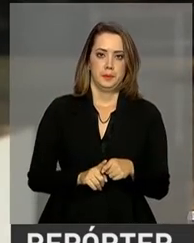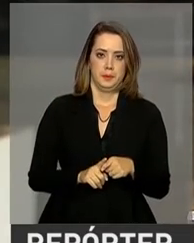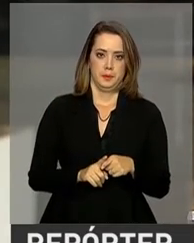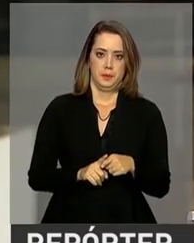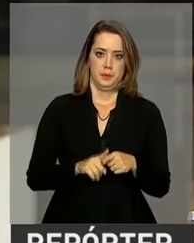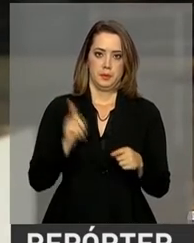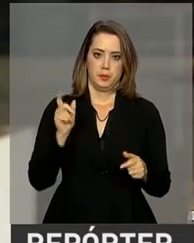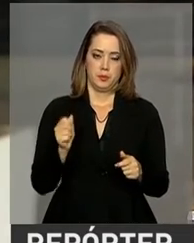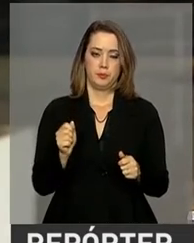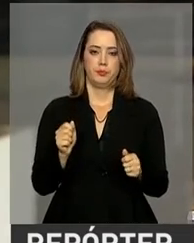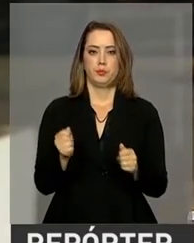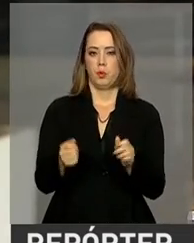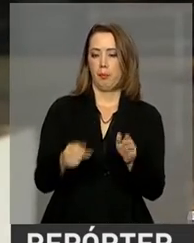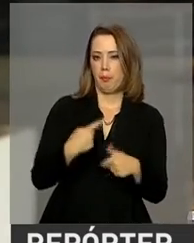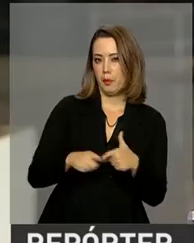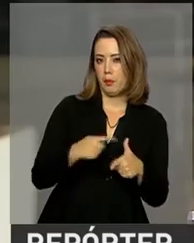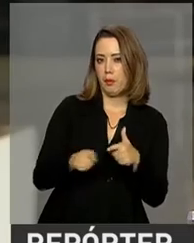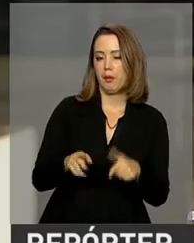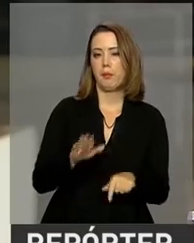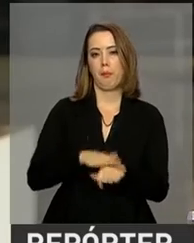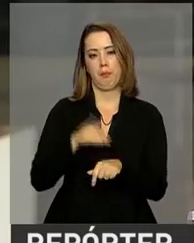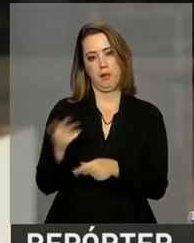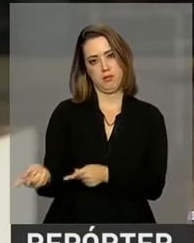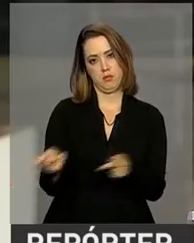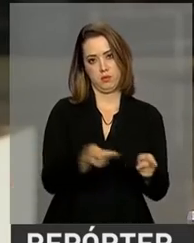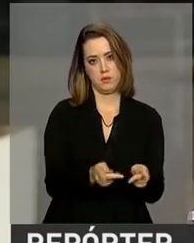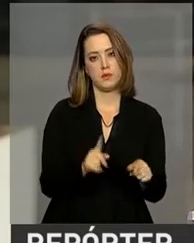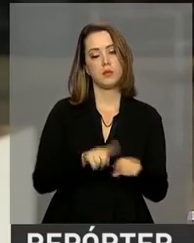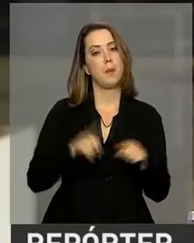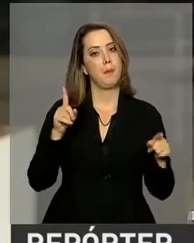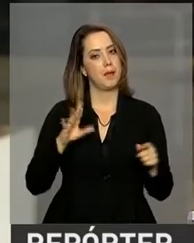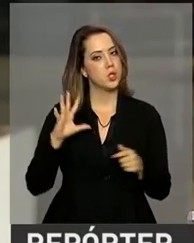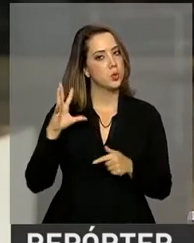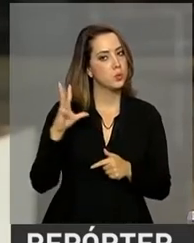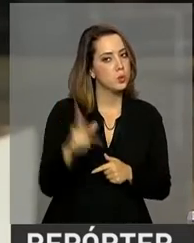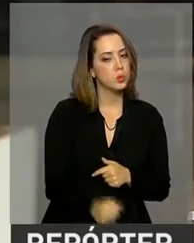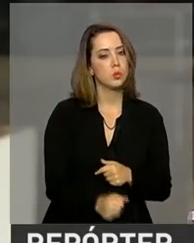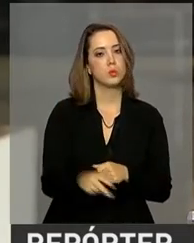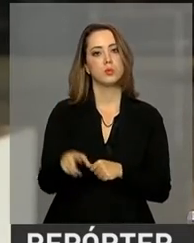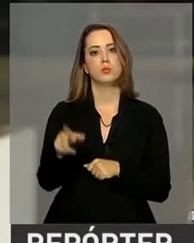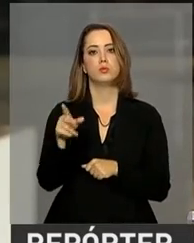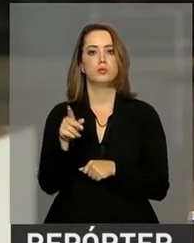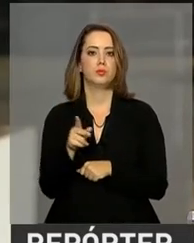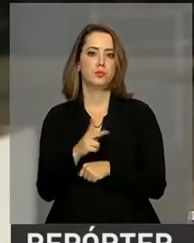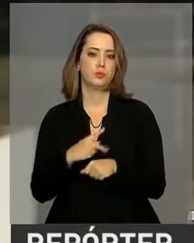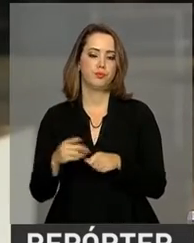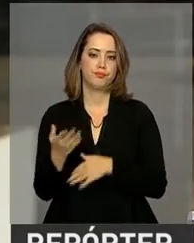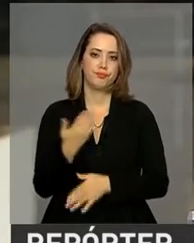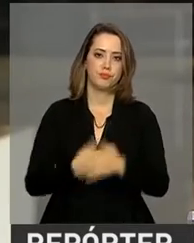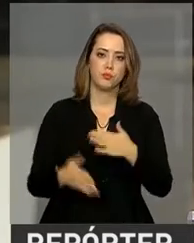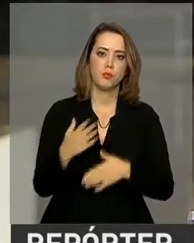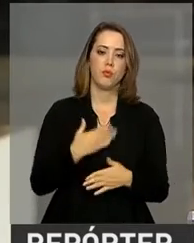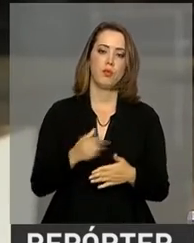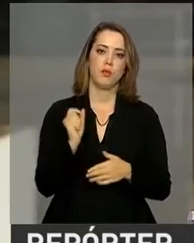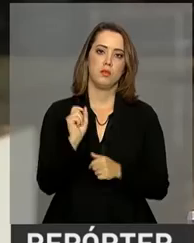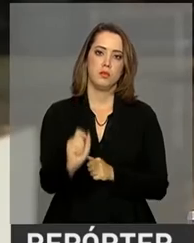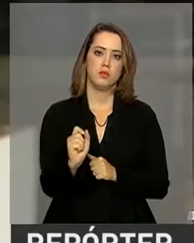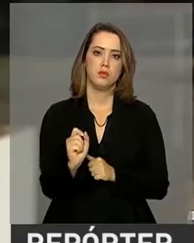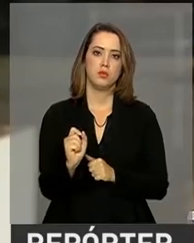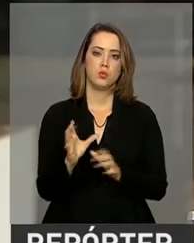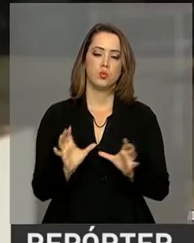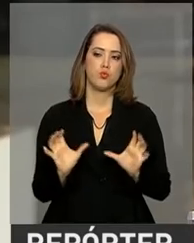problemas de tráfico de armas, tráfico de drogas, contrabando, mas com uma atuação que jamais houve